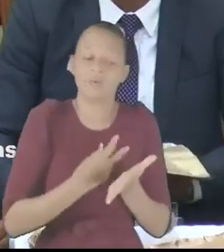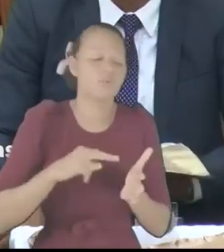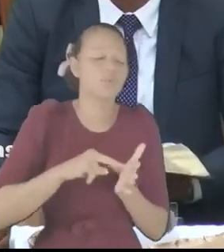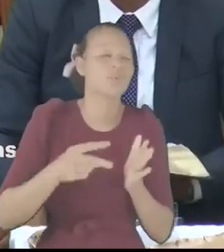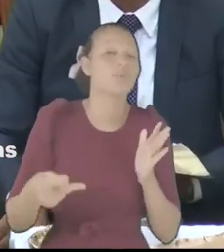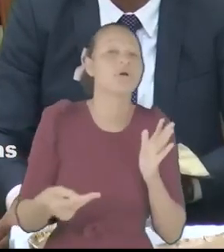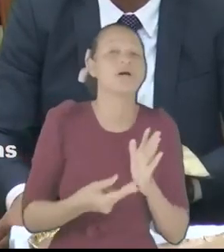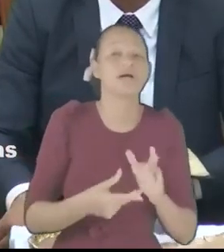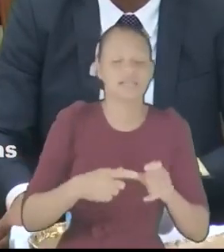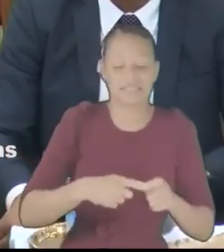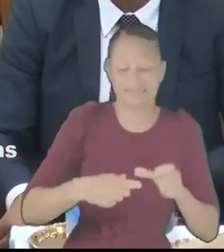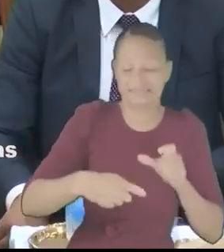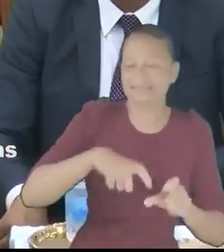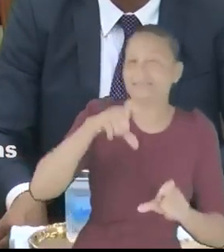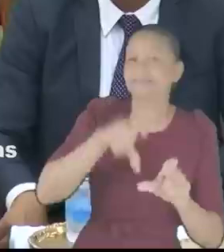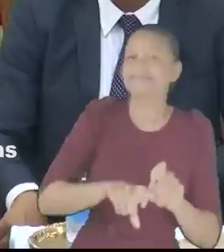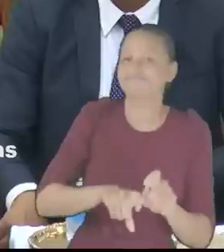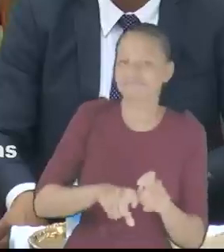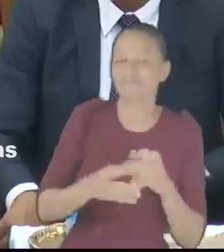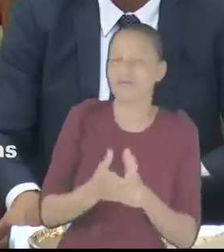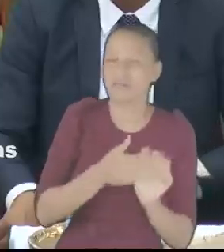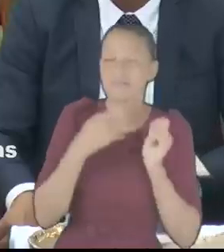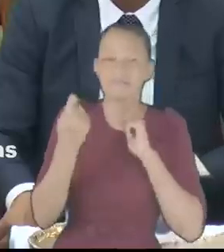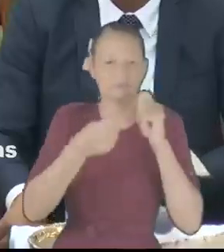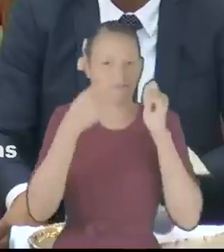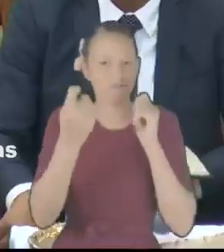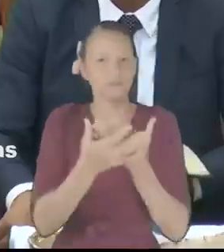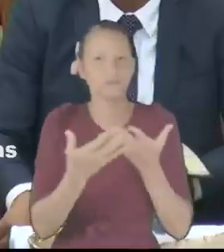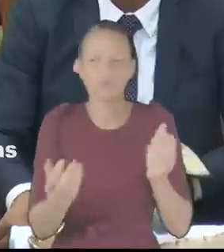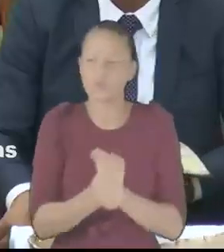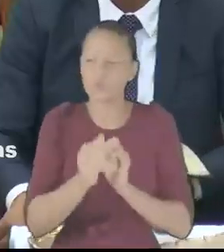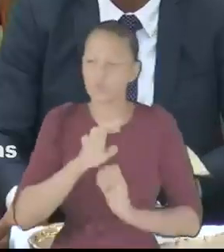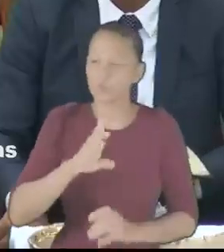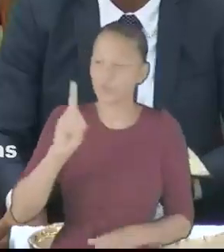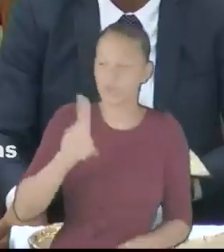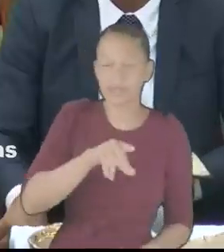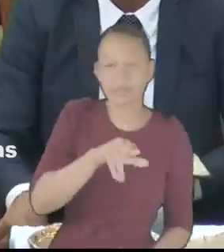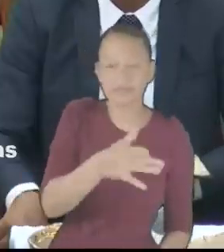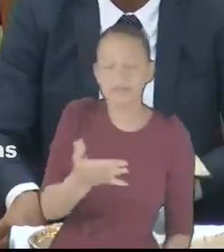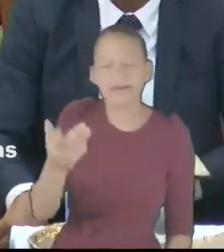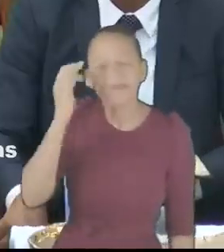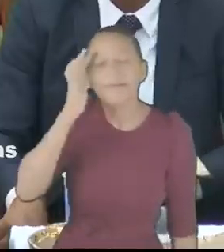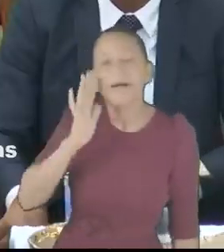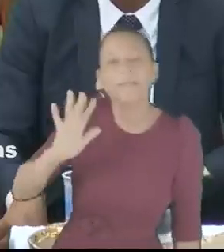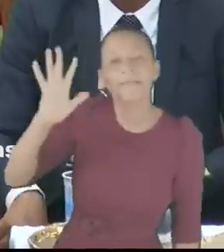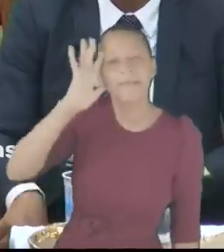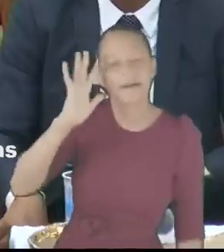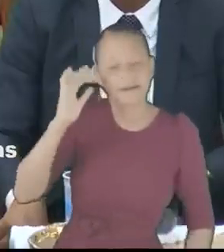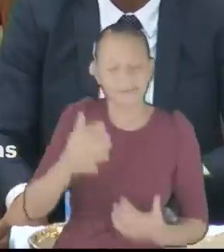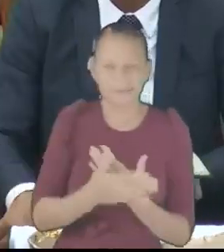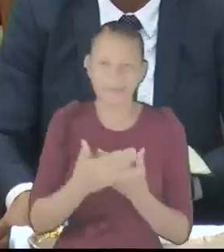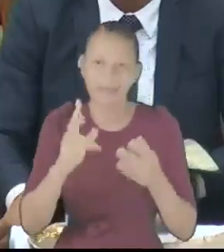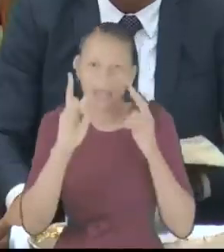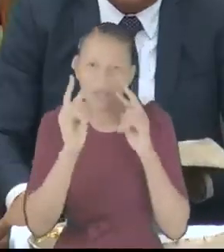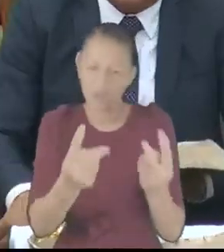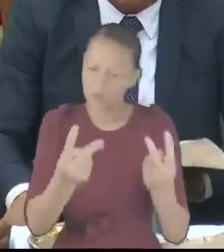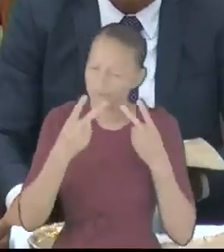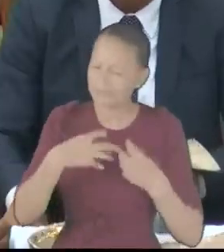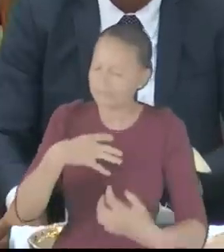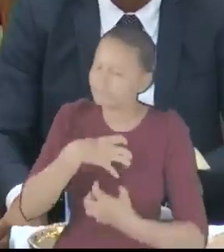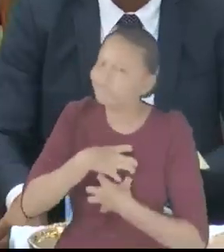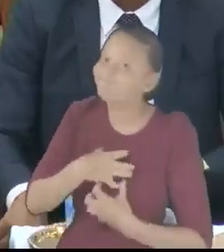irmãos? Uma dívida. Aleluia. Glória a Deus, irmão. Imagine a gente, olha para cá que